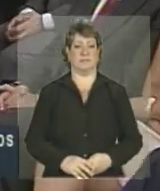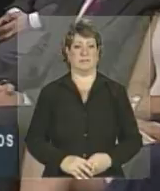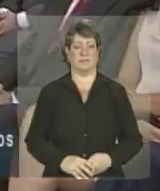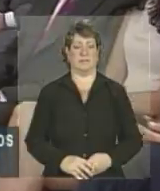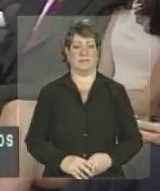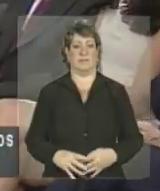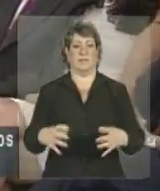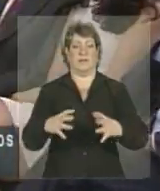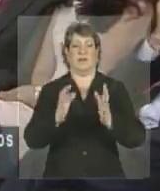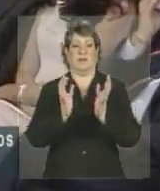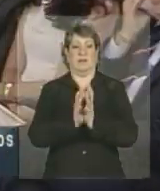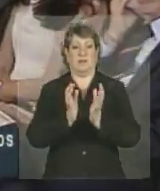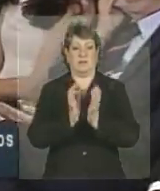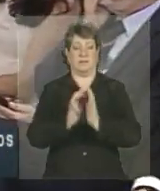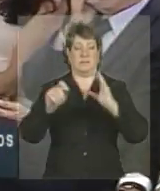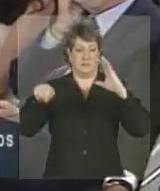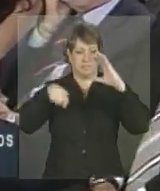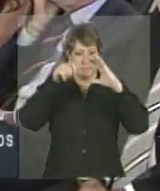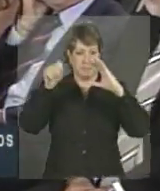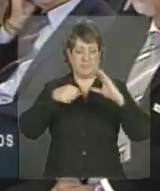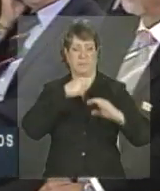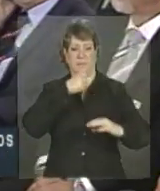membros da imprensa,